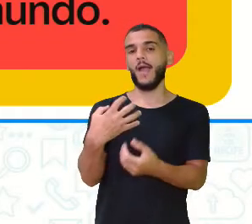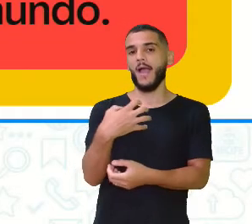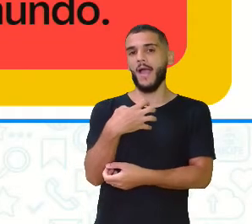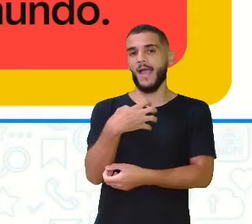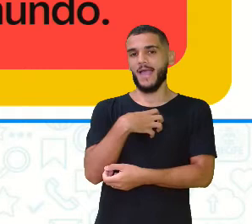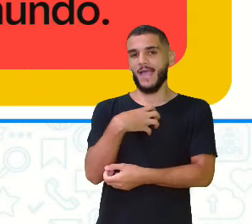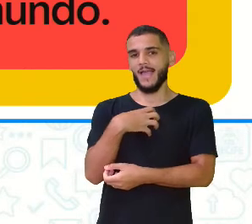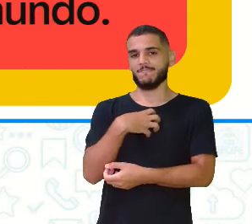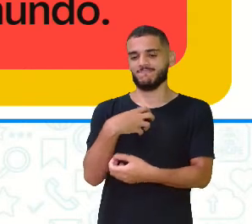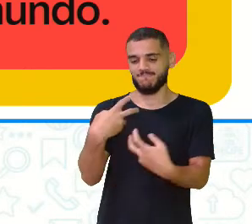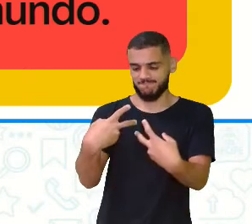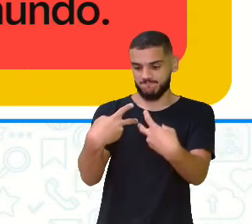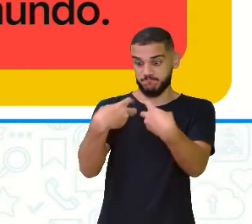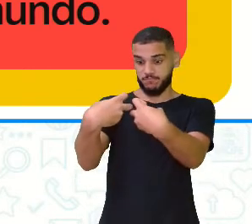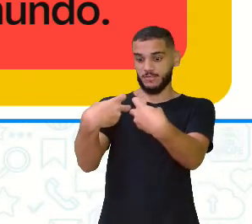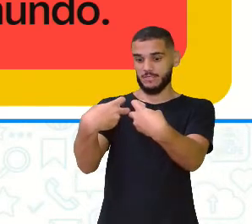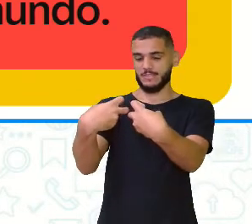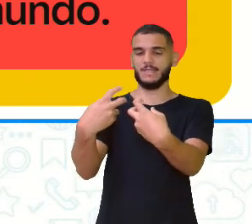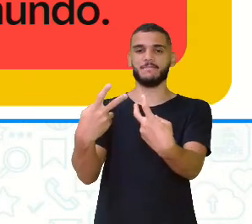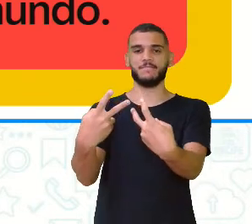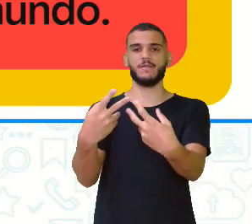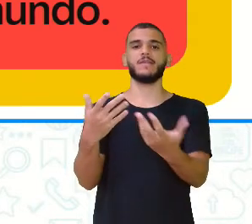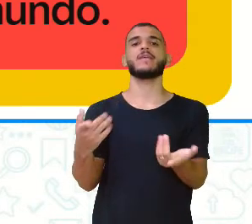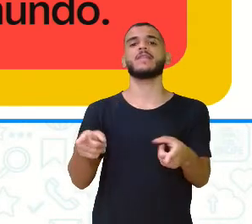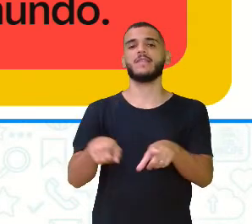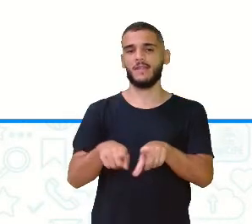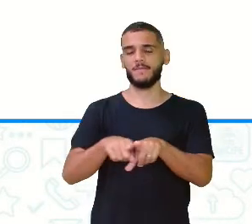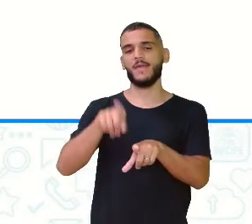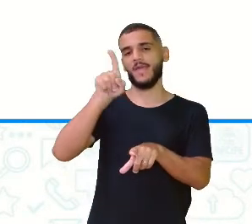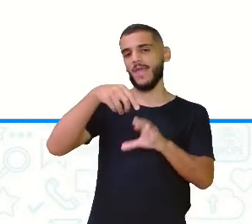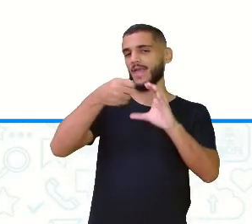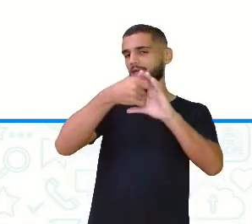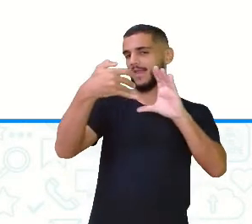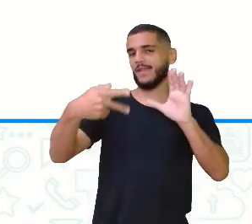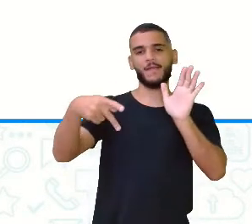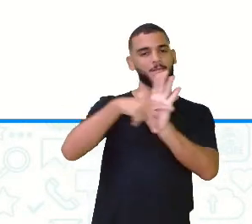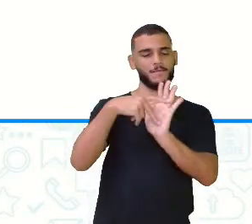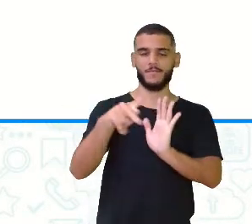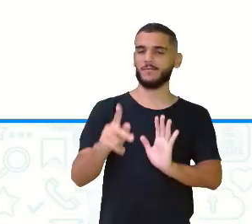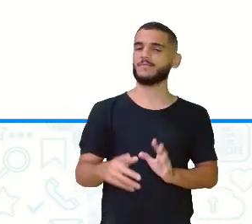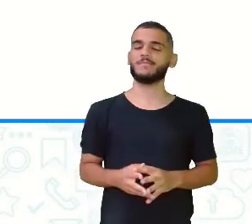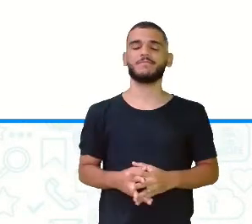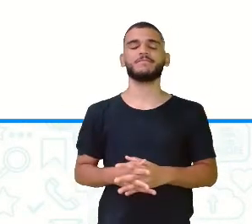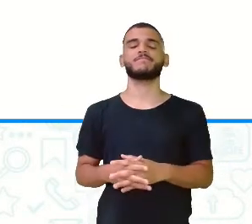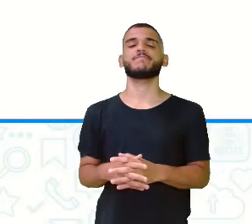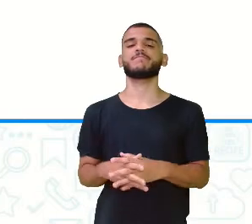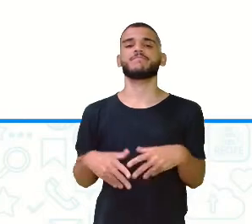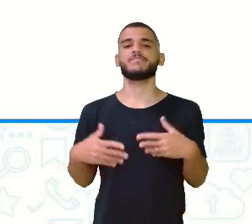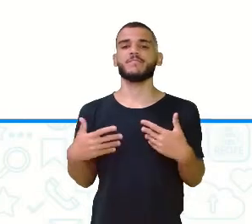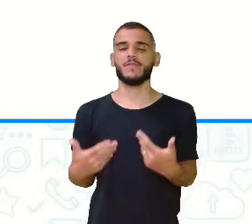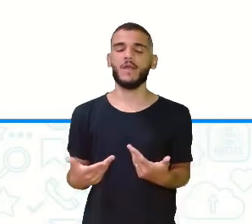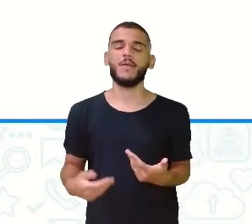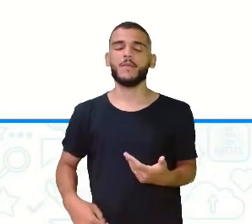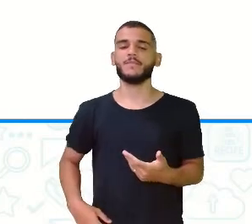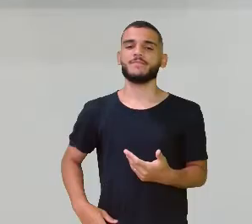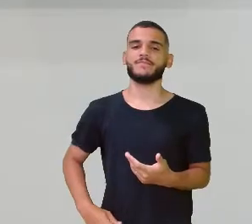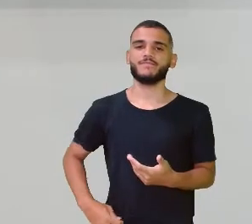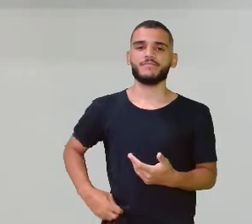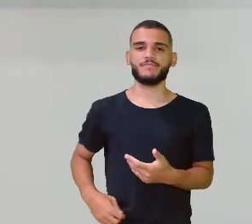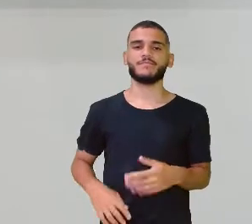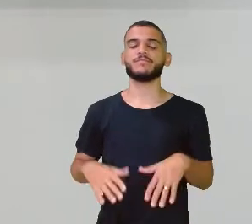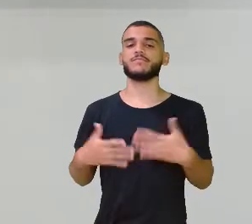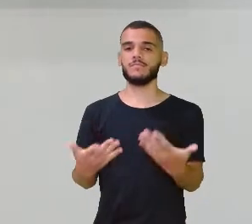percebe e se vê diante do mundo. Tem essas características que a pessoa olha. E uma das primeiras